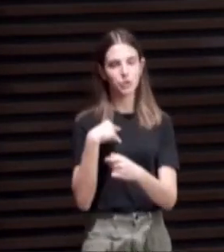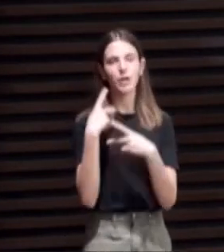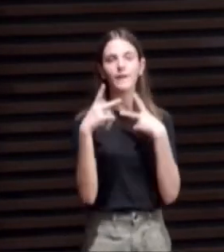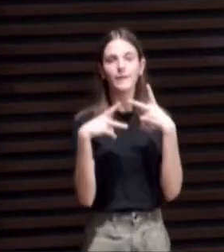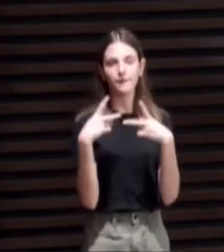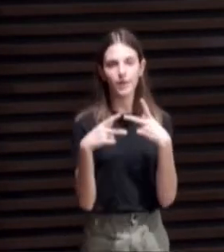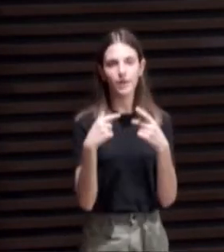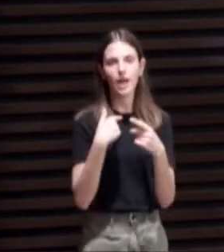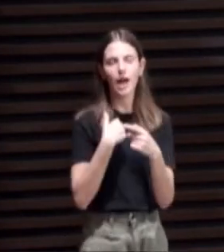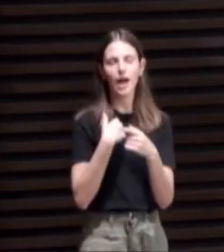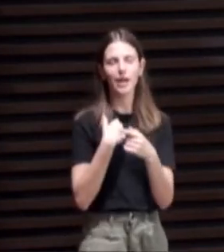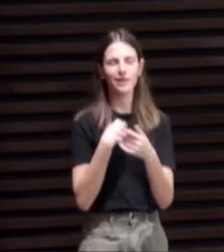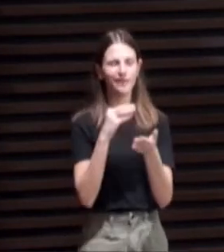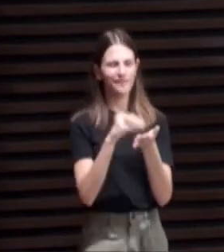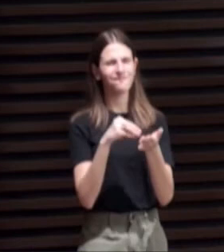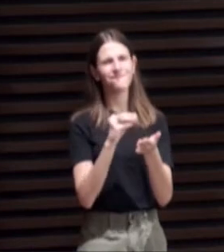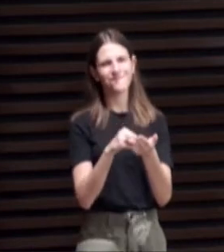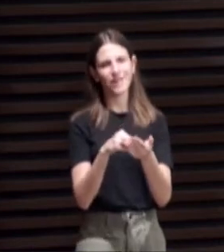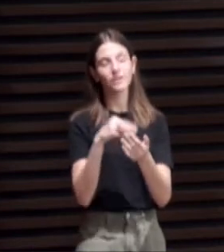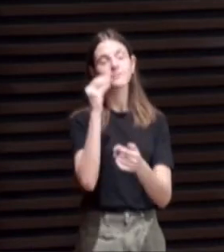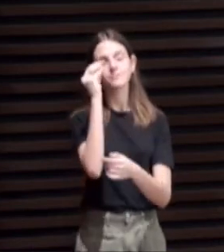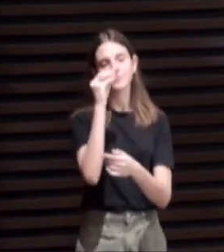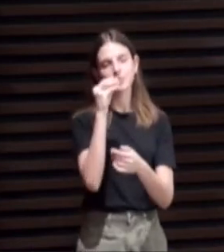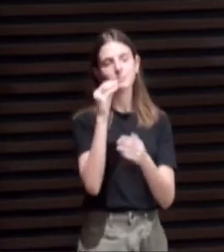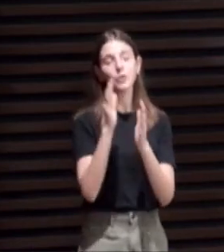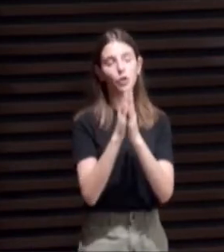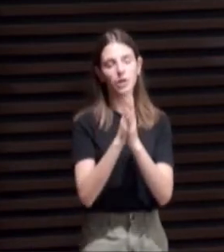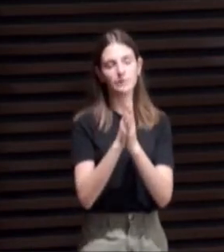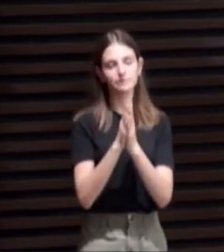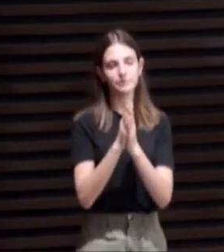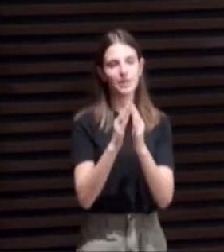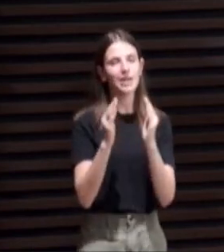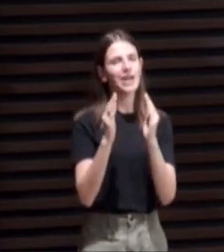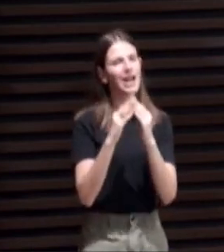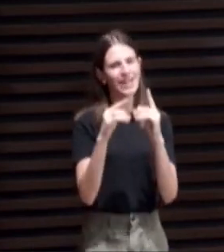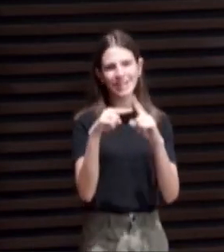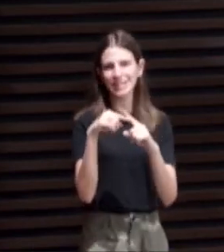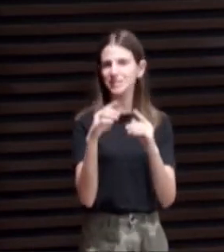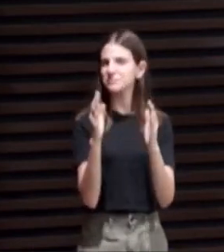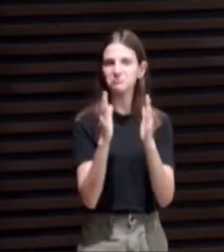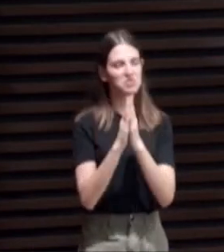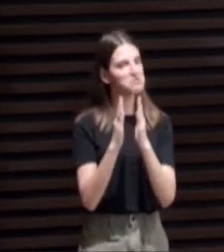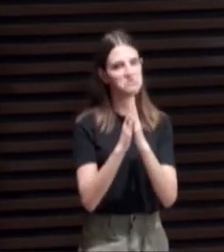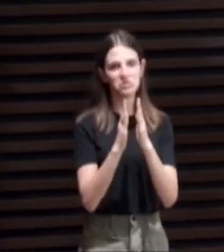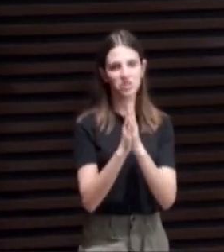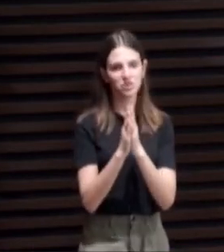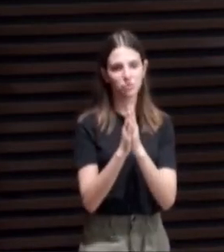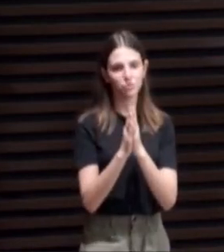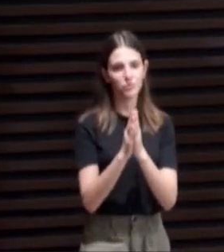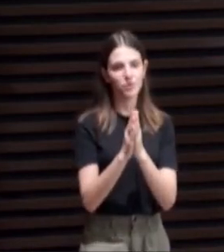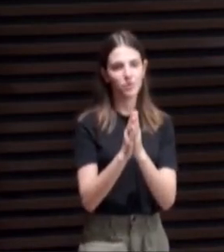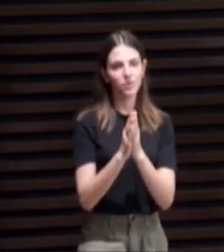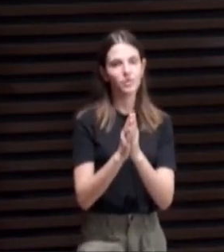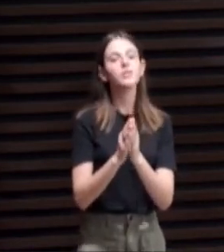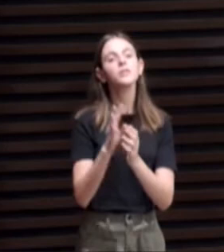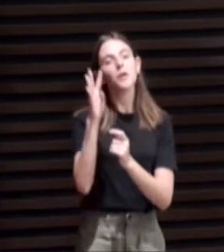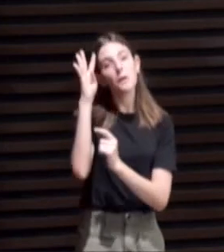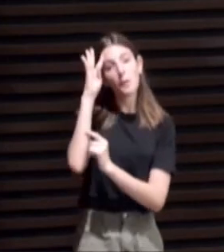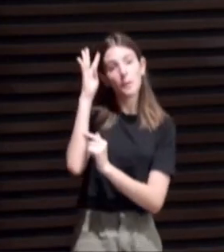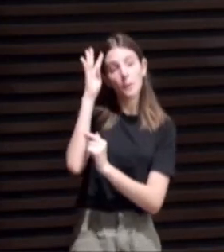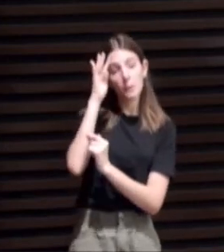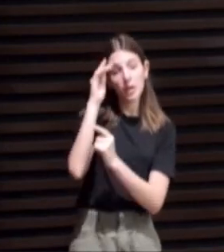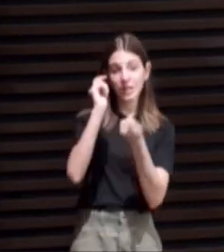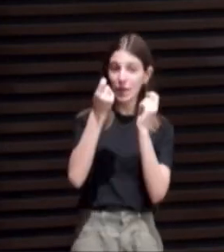tem que orar. A igreja não está orando. Aí dizem, irmãos, a partir de quarta-feira é reunião de oração. Mas ele nunca aparece.